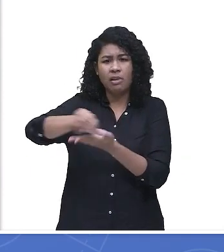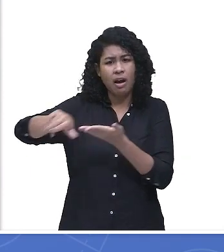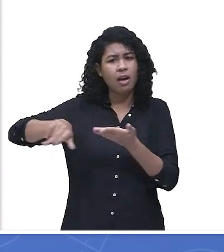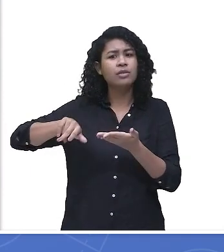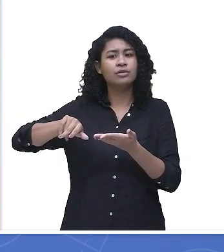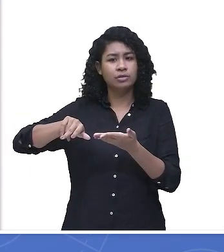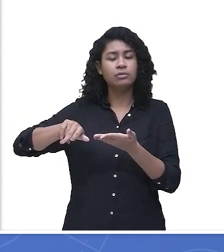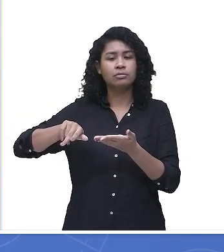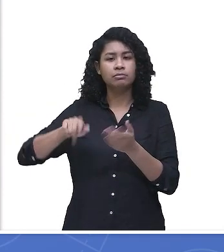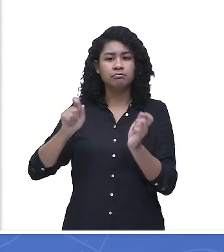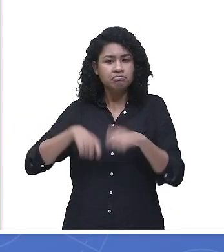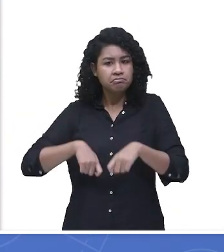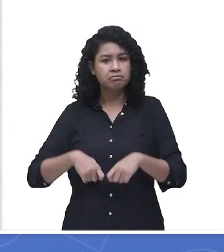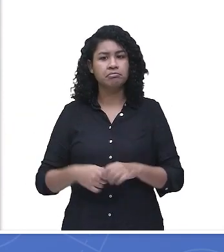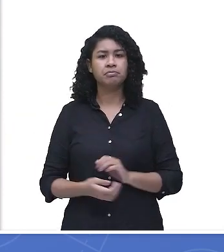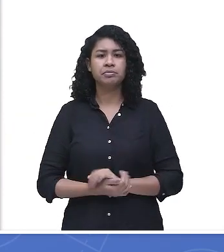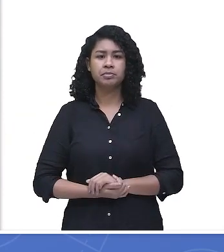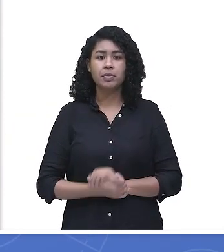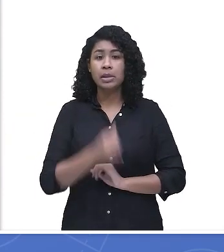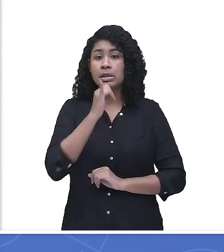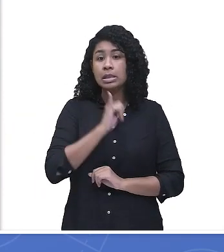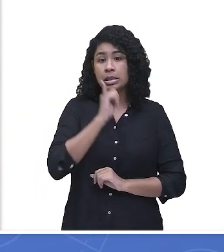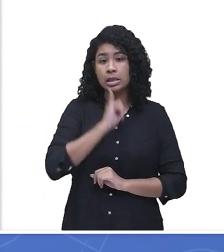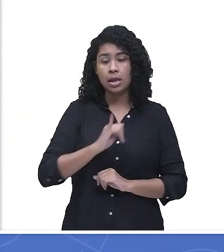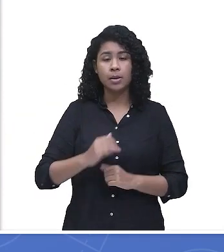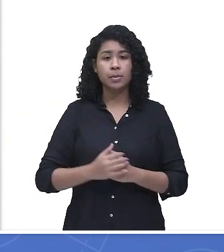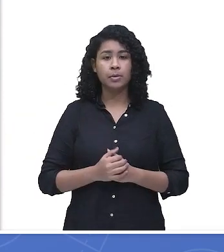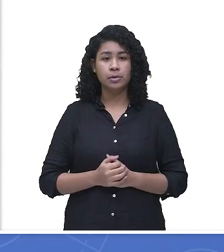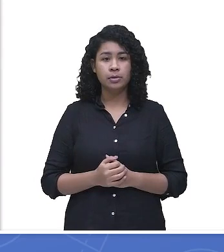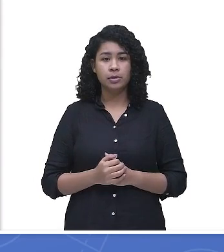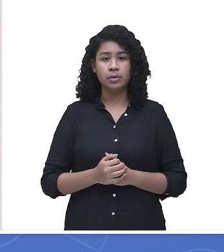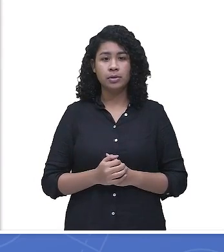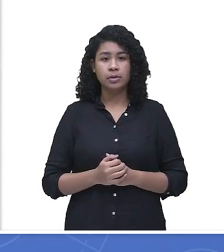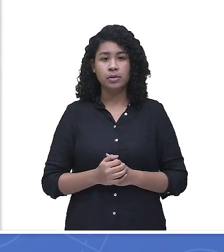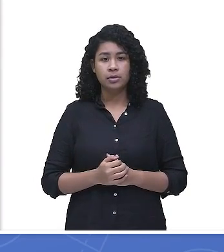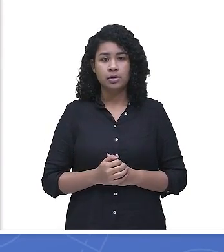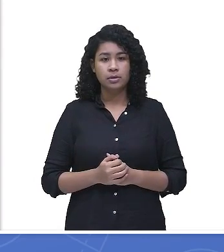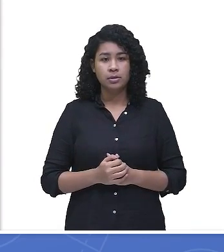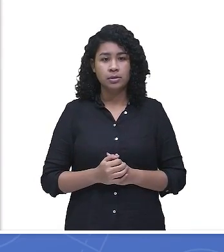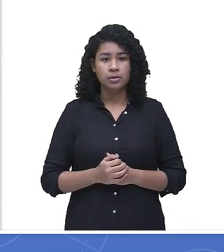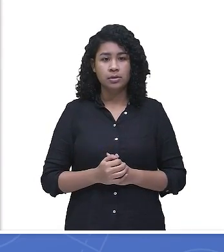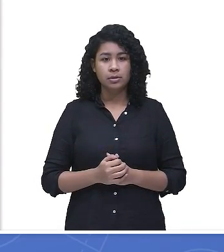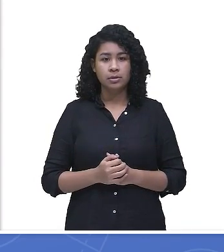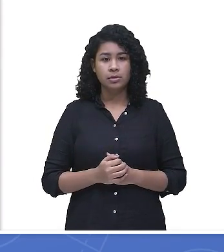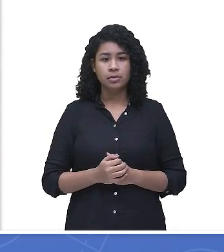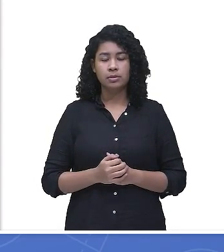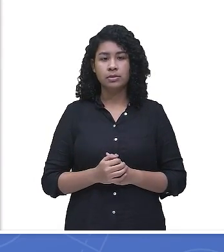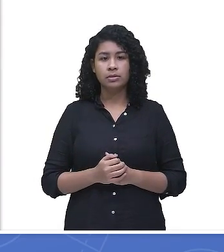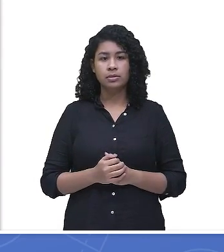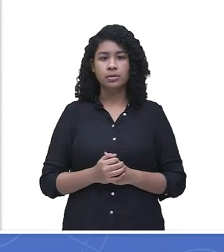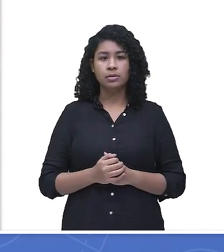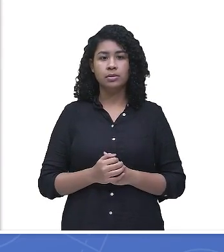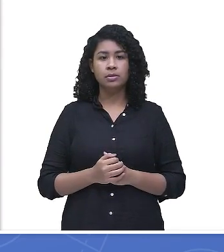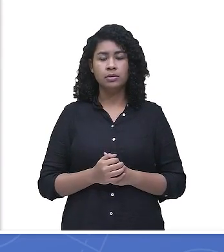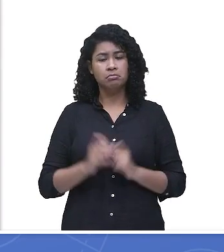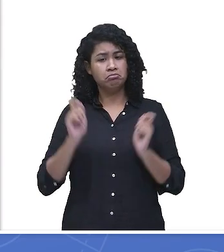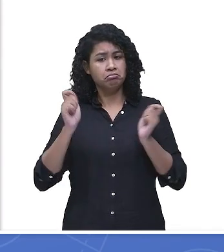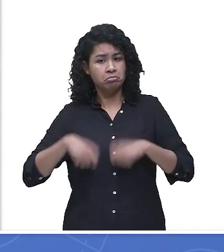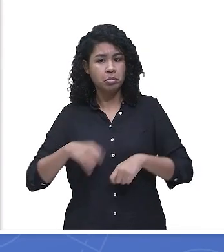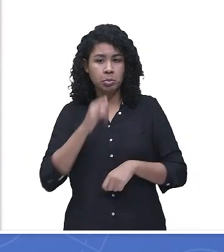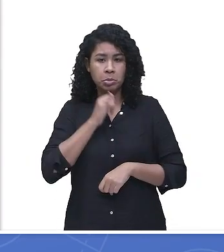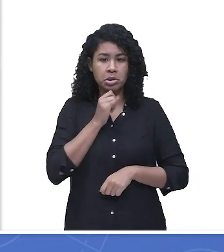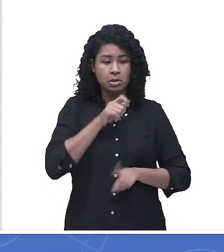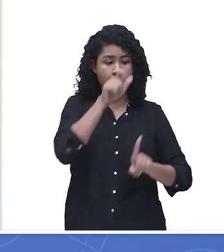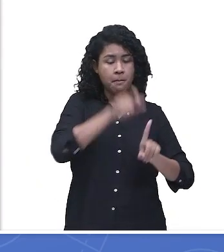suas histórias. Por exemplo, podemos ter personagens, né, um núcleo de personagens que vai estar numa cidade, um núcleo urbano, e podemos